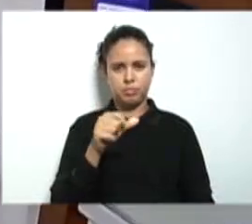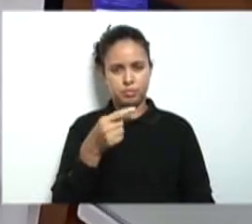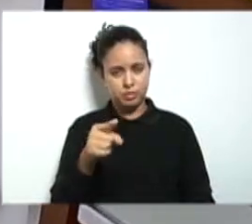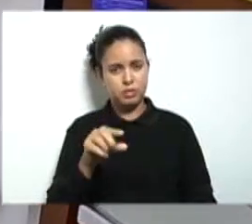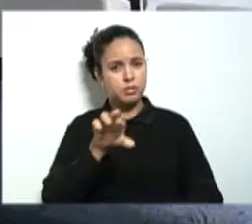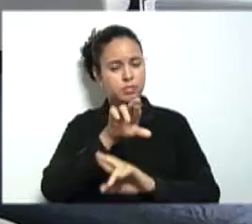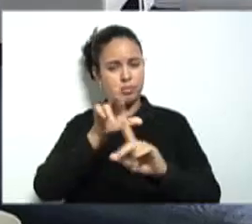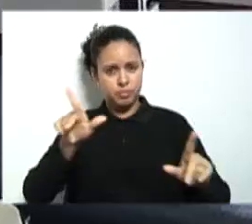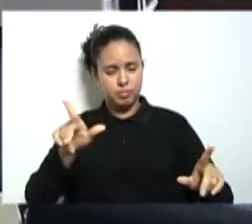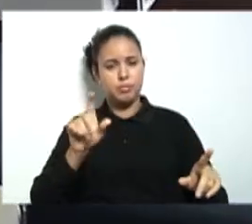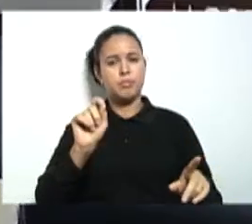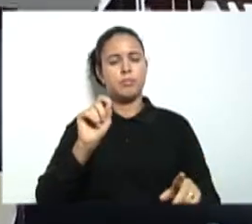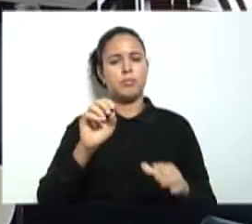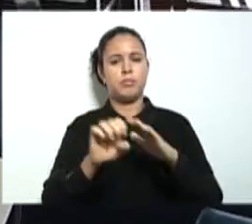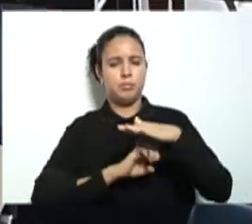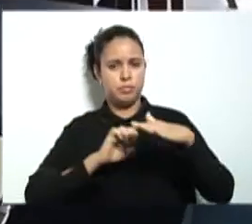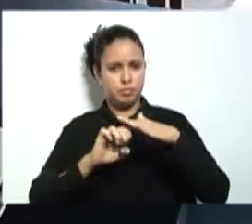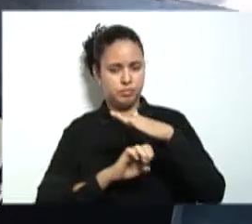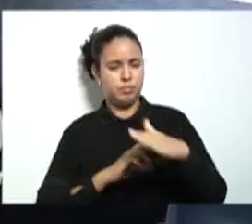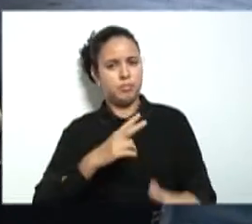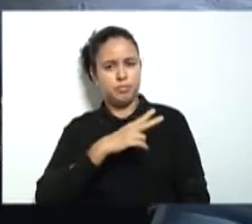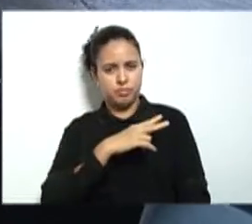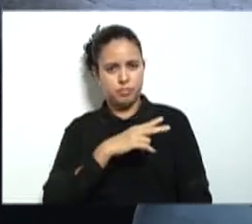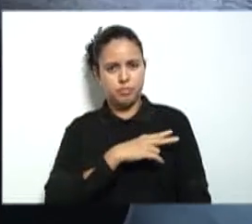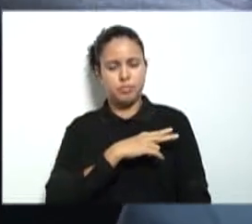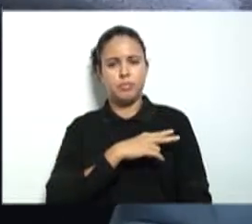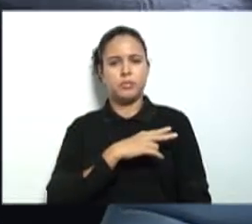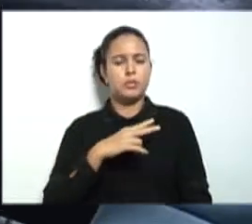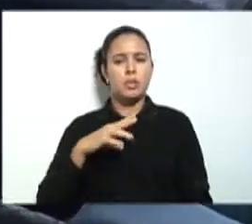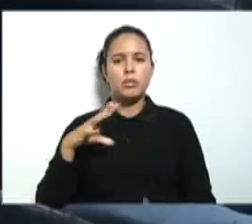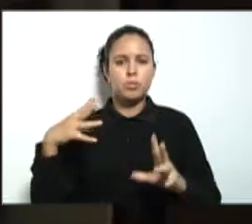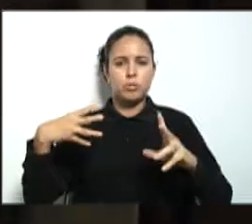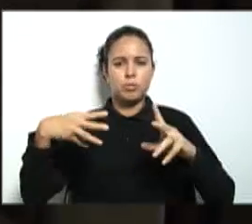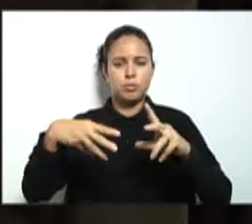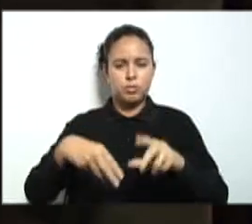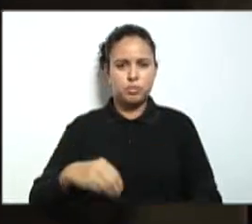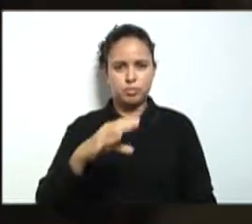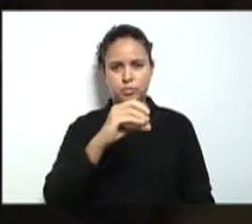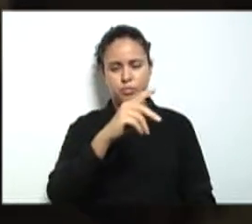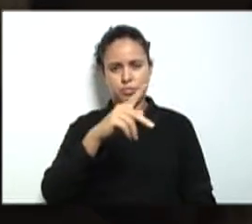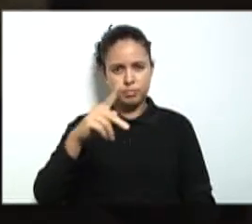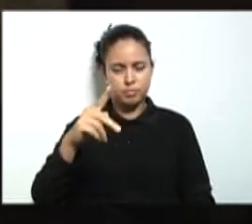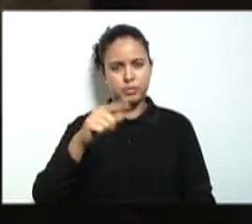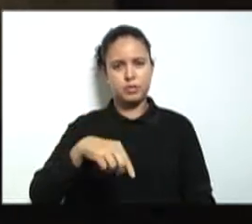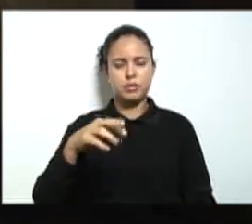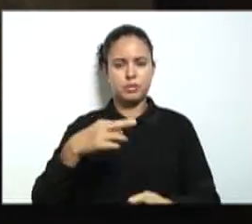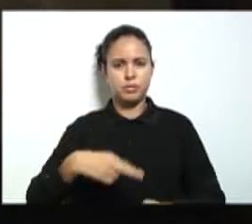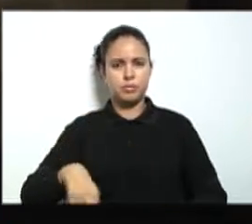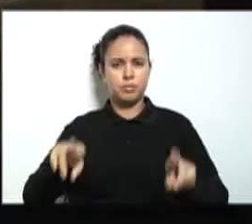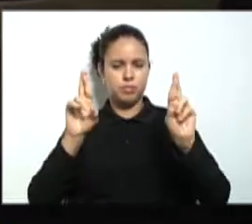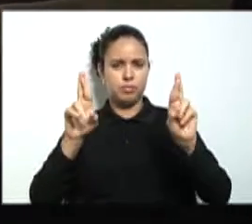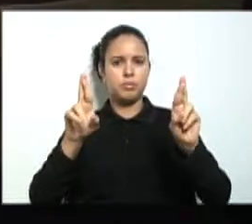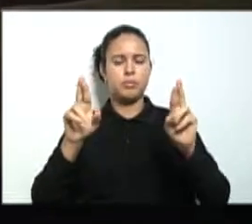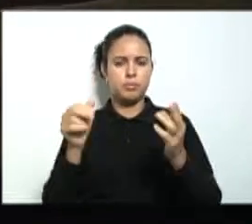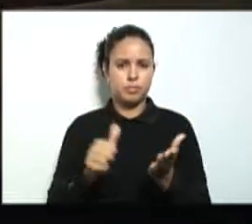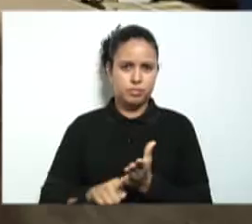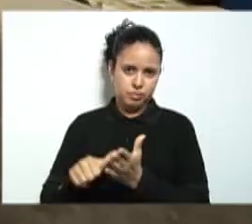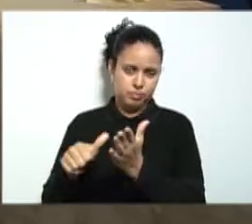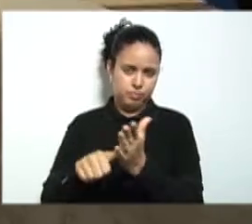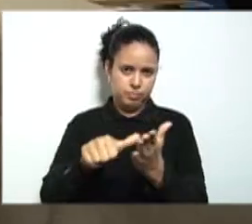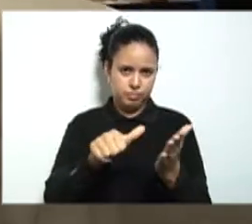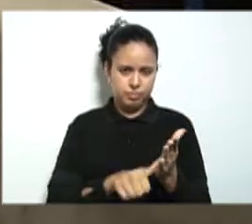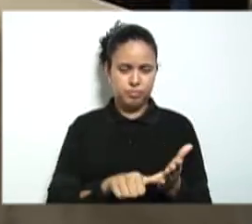móveis planejados, não existe um dono e seus empregados. A propriedade dos meios de produção é dos trabalhadores